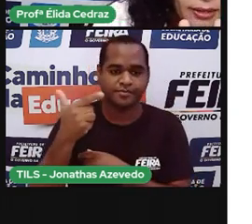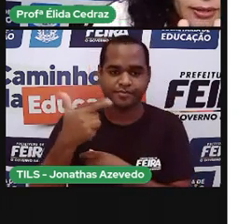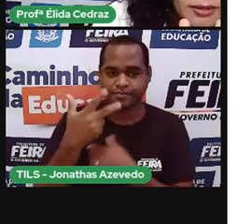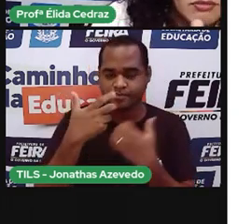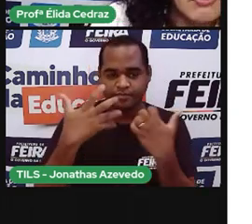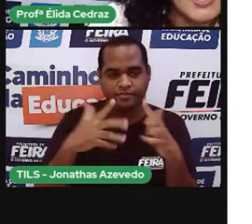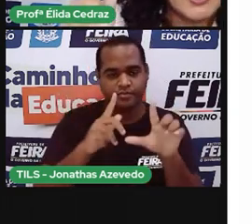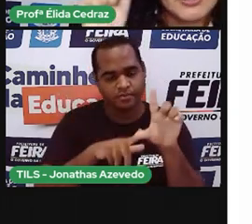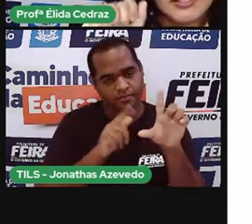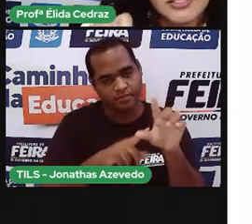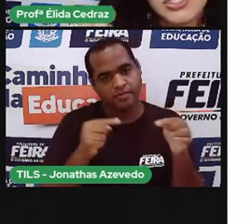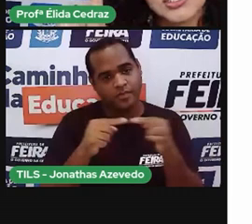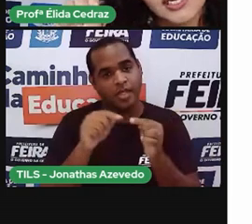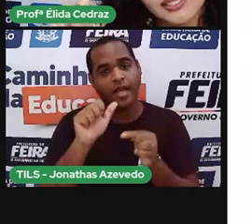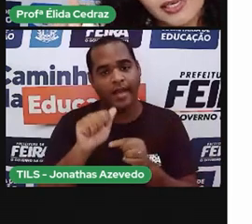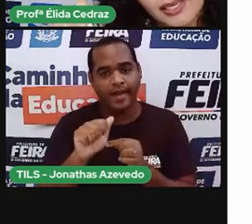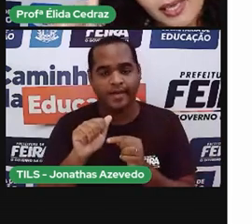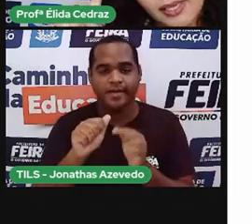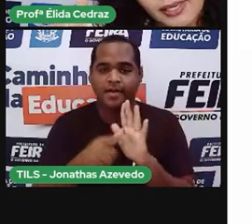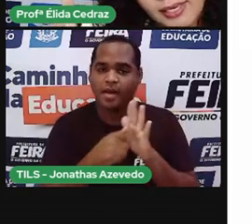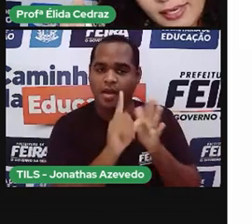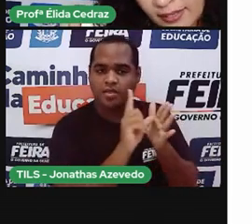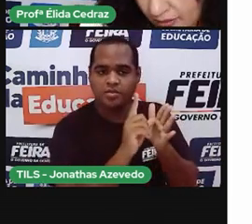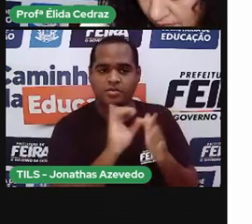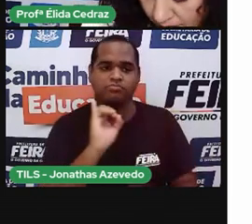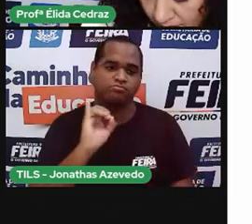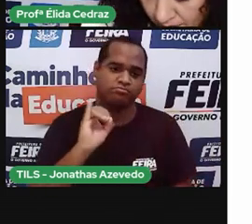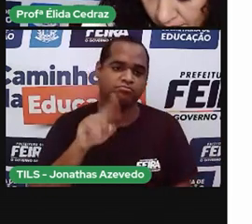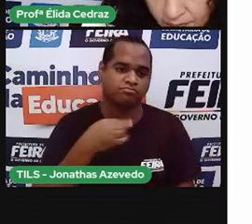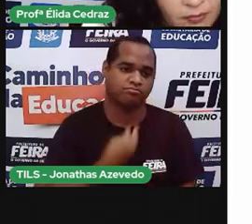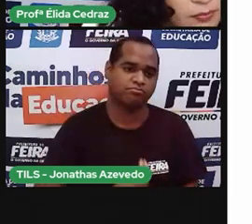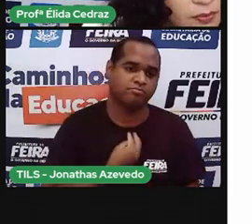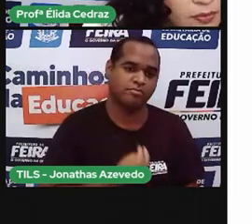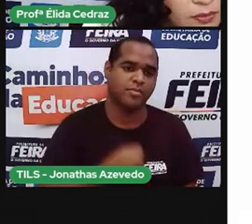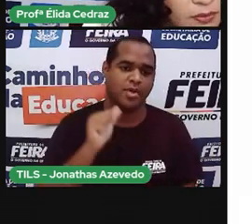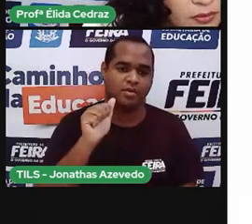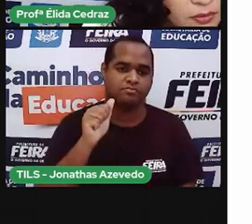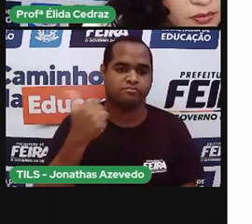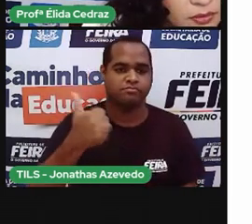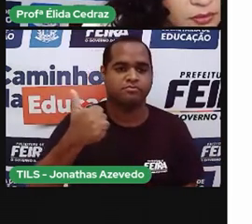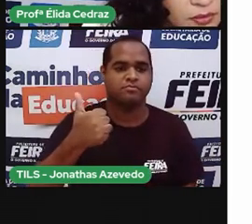A vem antes da letrinha I.